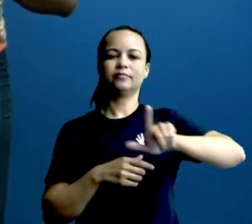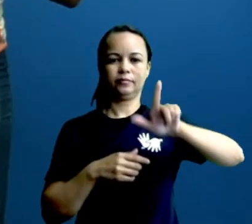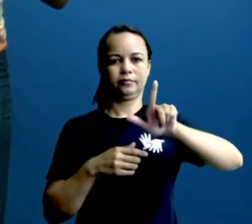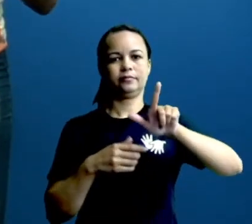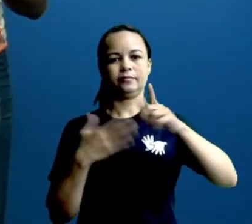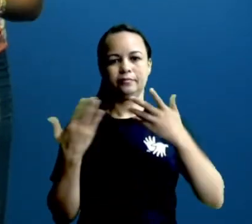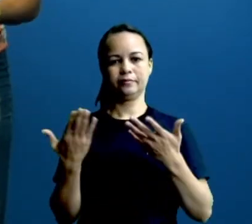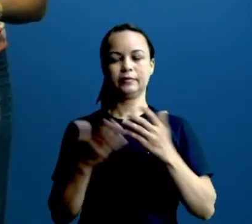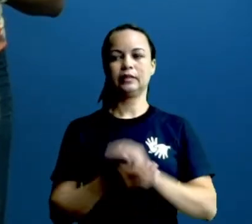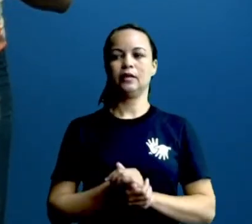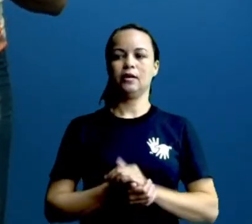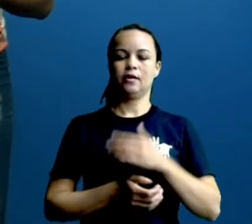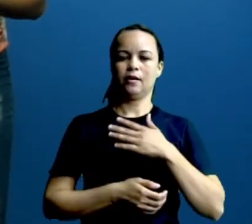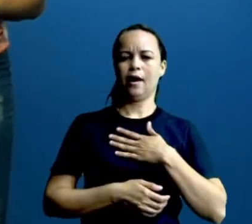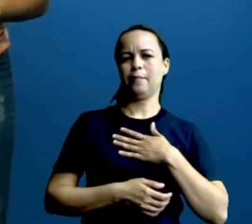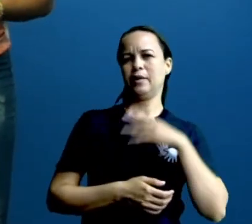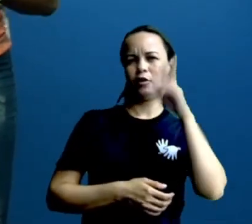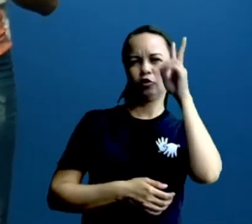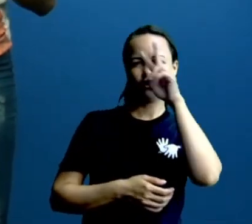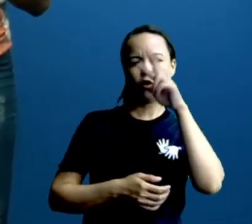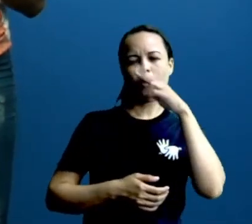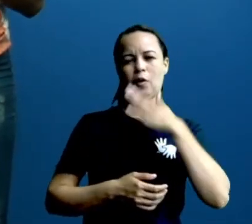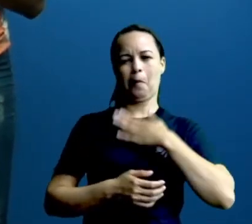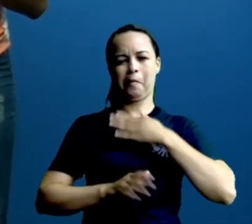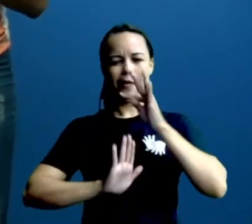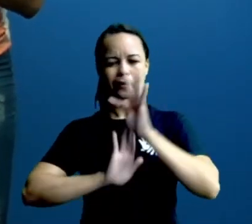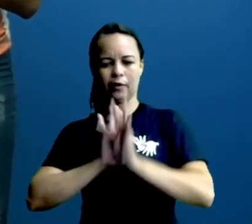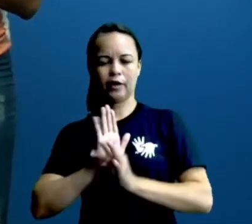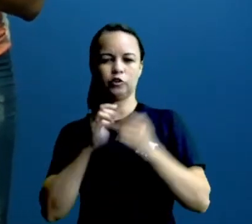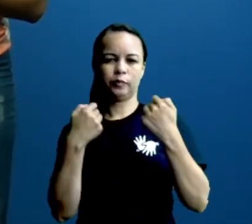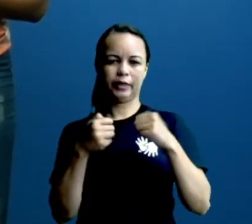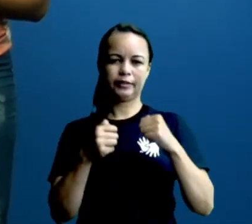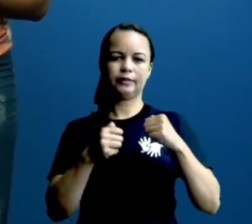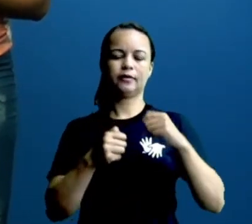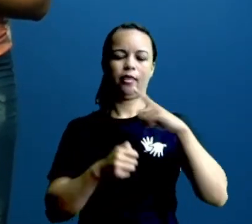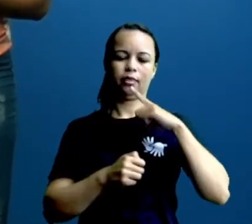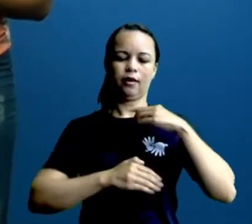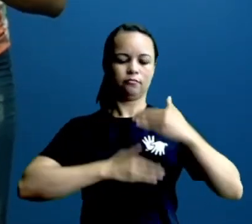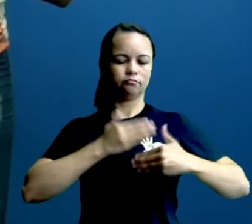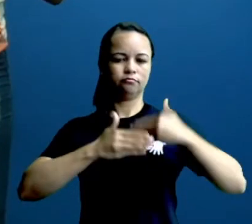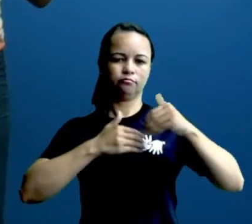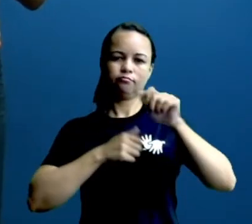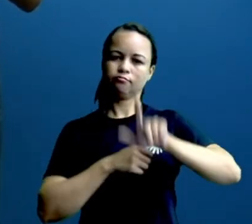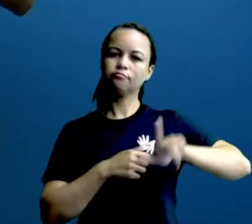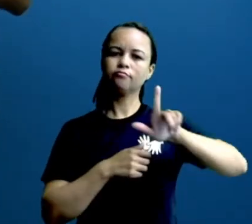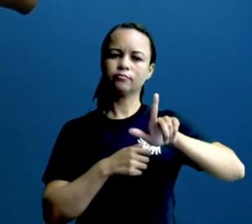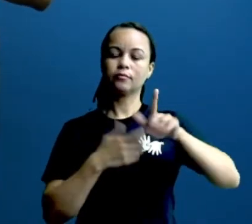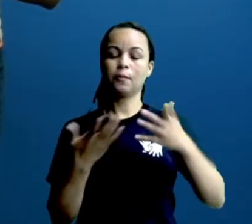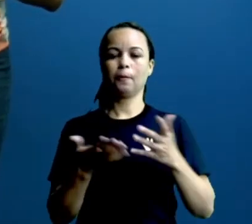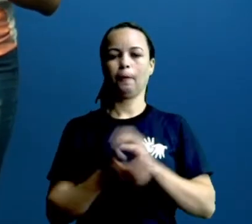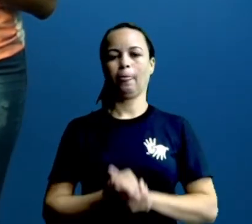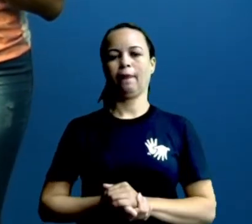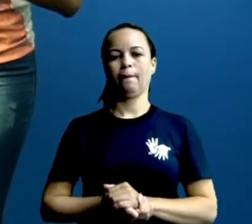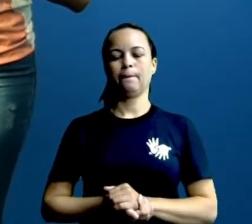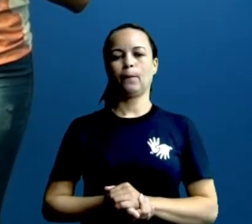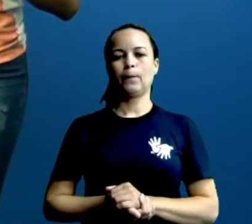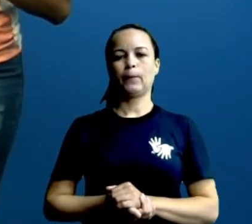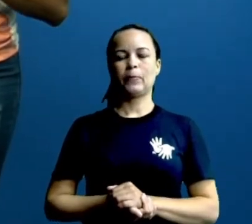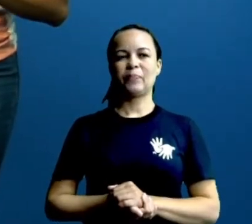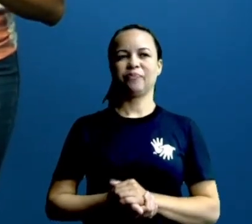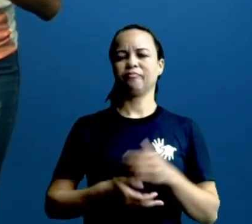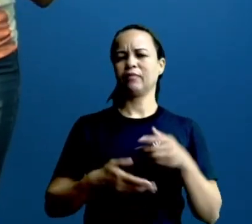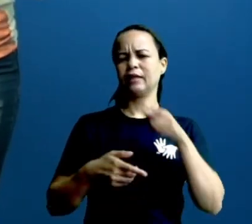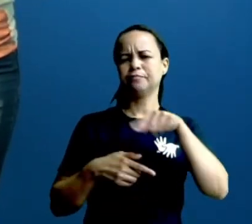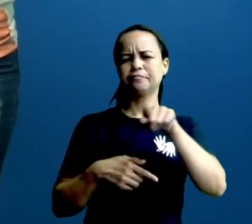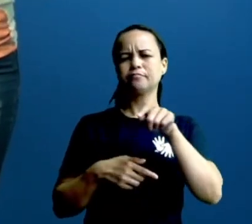lógica. A minha história, o meu texto, ele precisa ter uma sequência lógica. Agora, se você já sabe que a